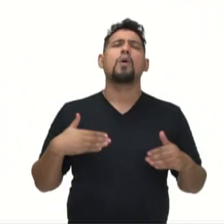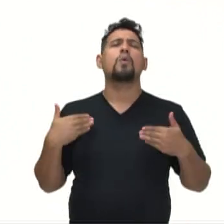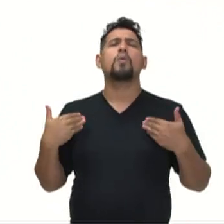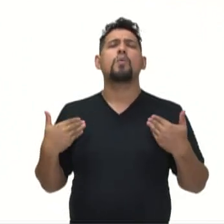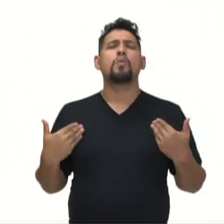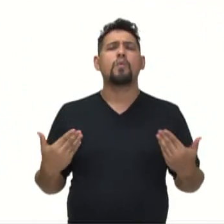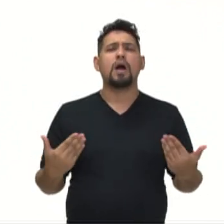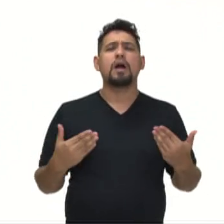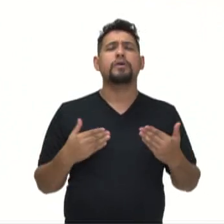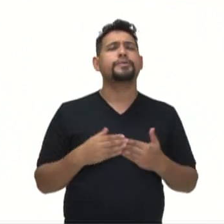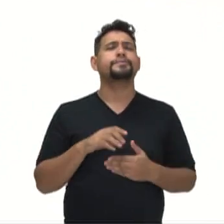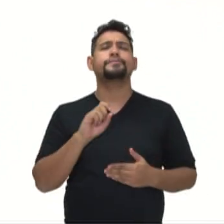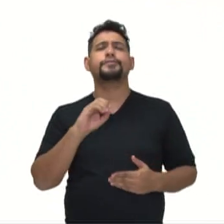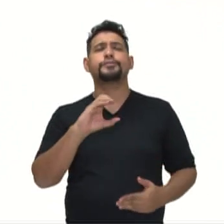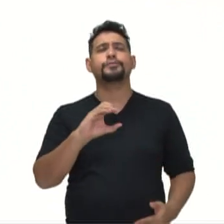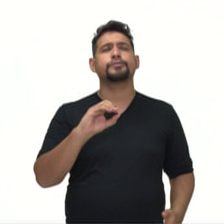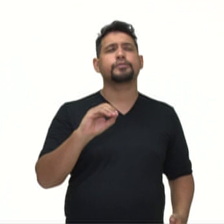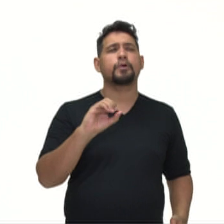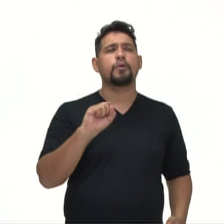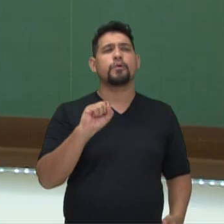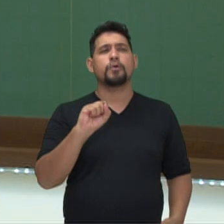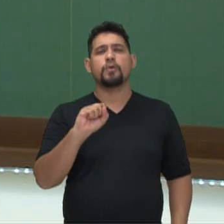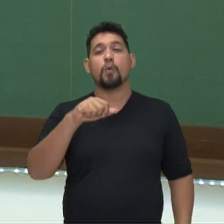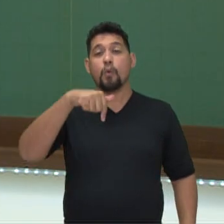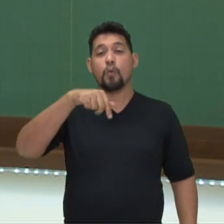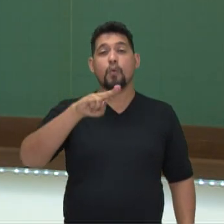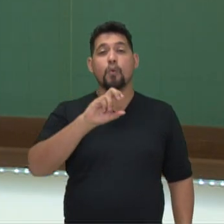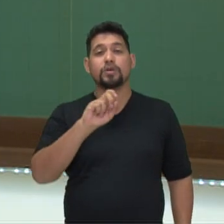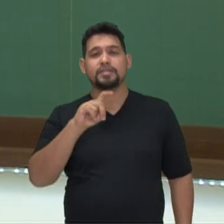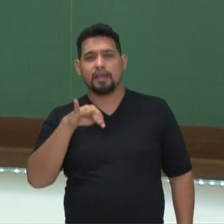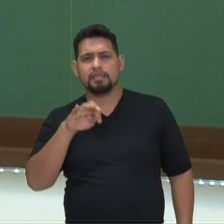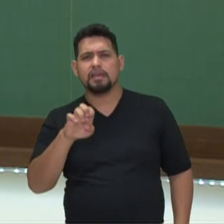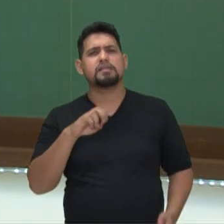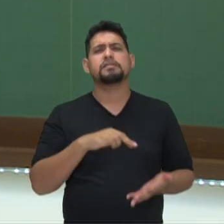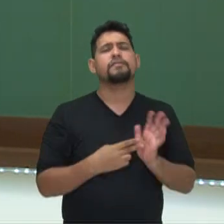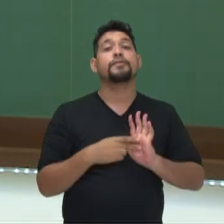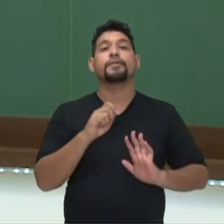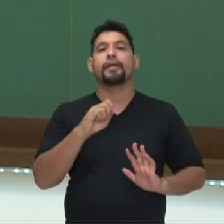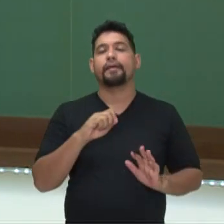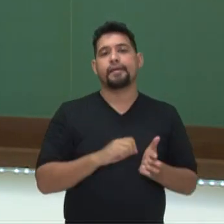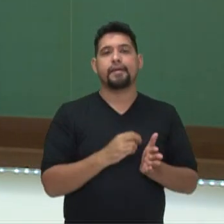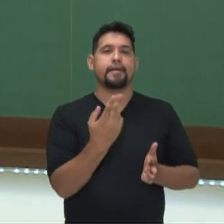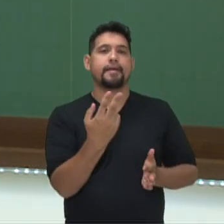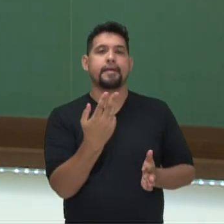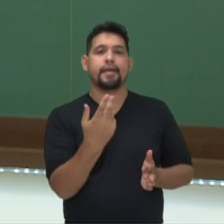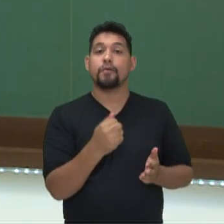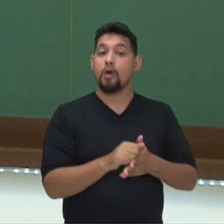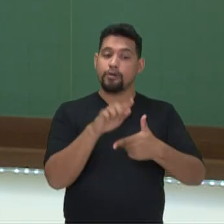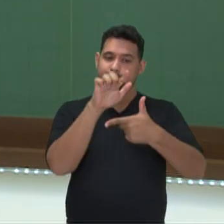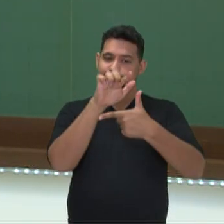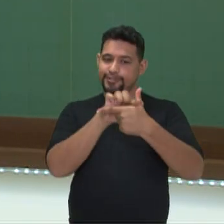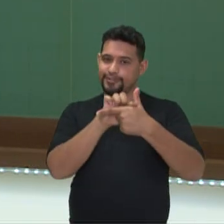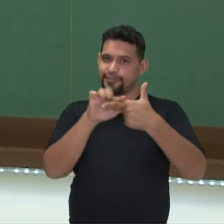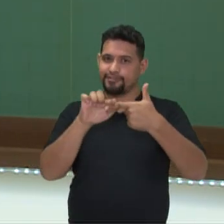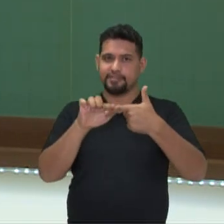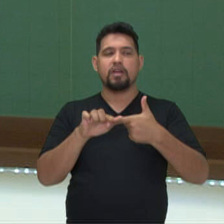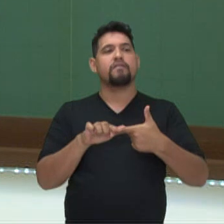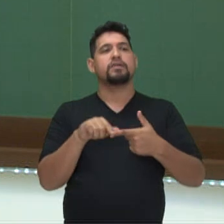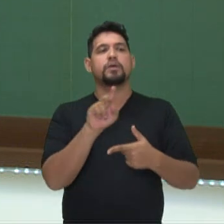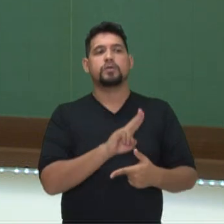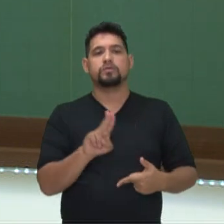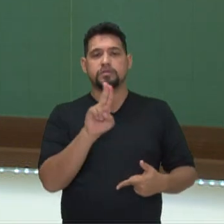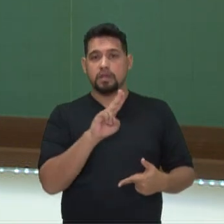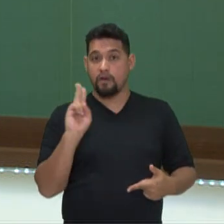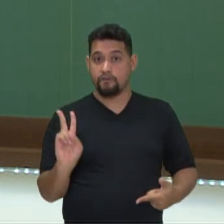o quociente de A por B? Lembrando que quociente é o mesmo que divisão. Então, vocês vão